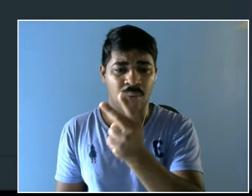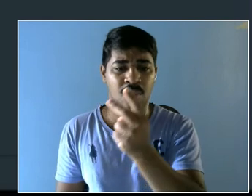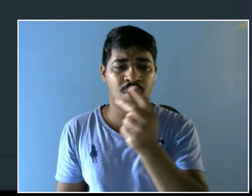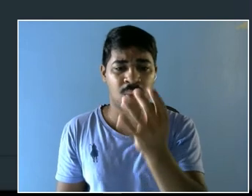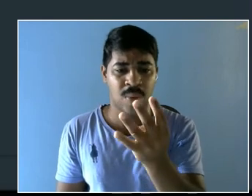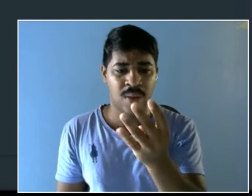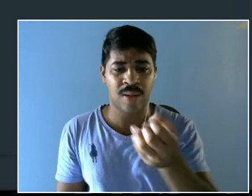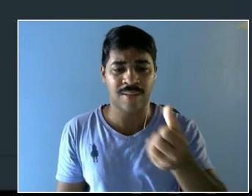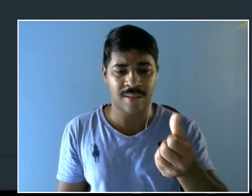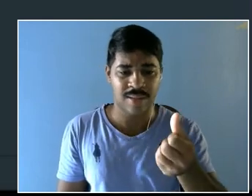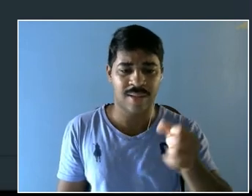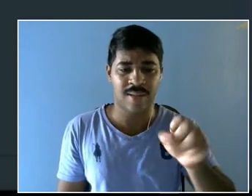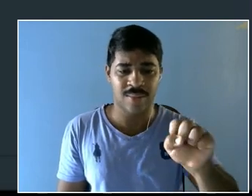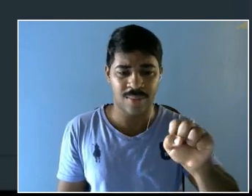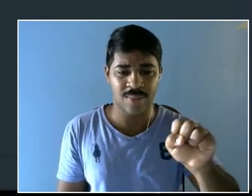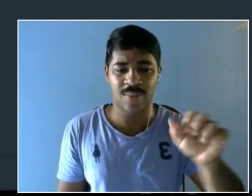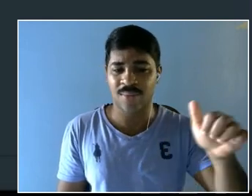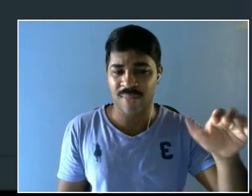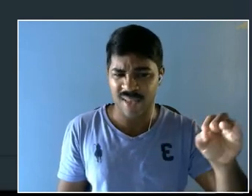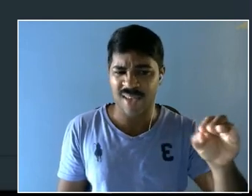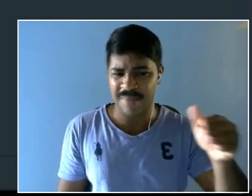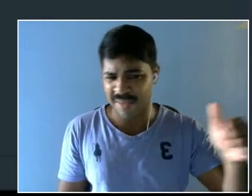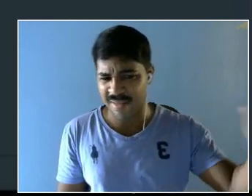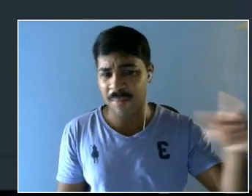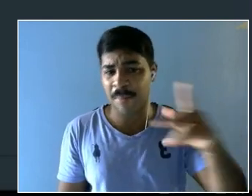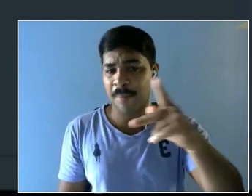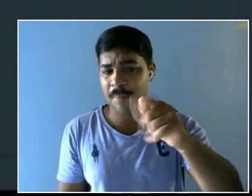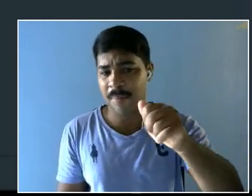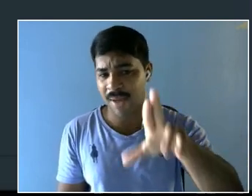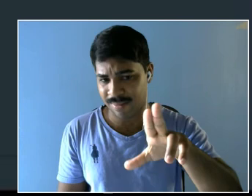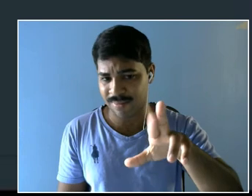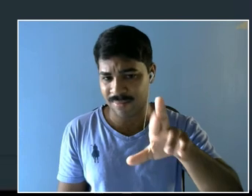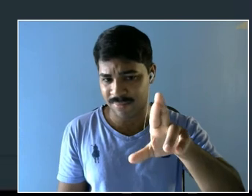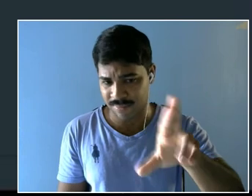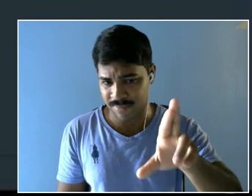o programa, vamos pensar como é que se faria um programa assim. Então, primeiro, o que é um número par?